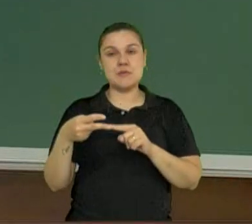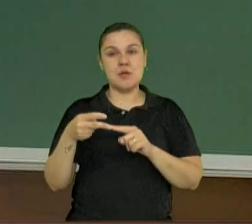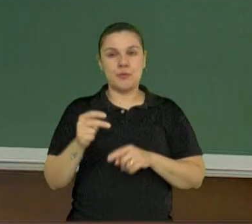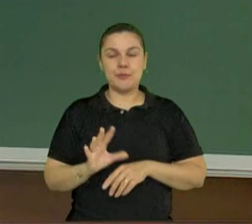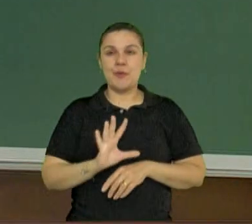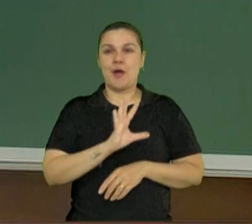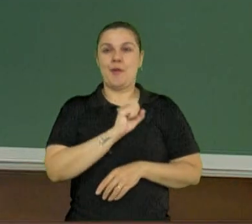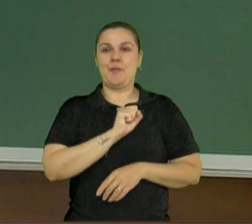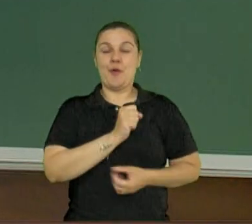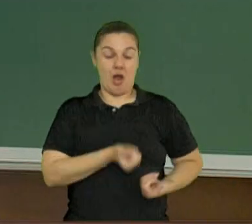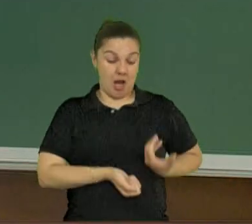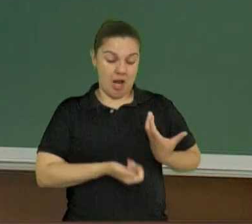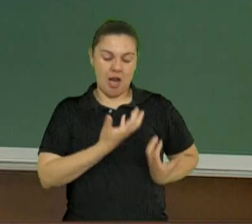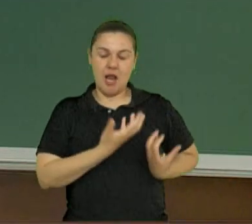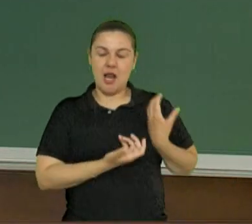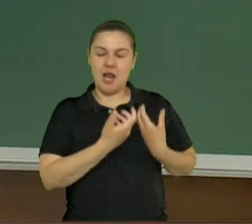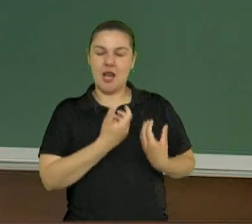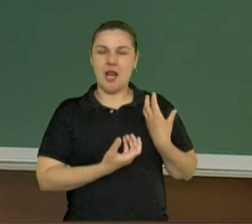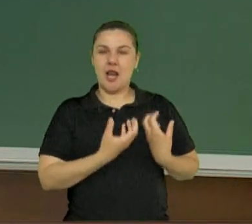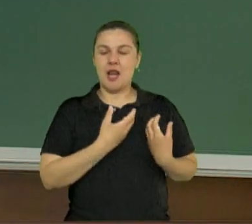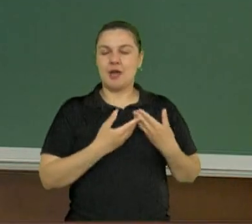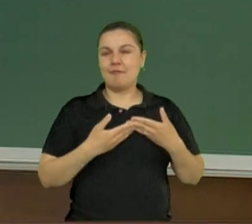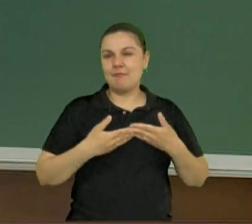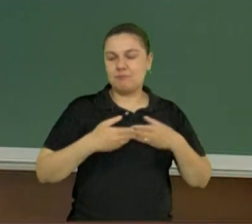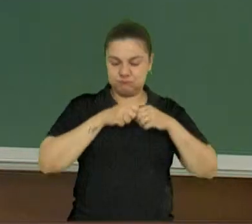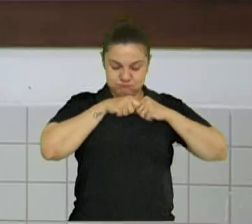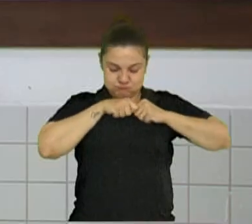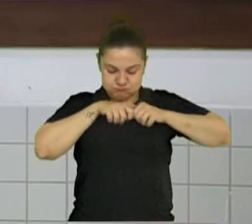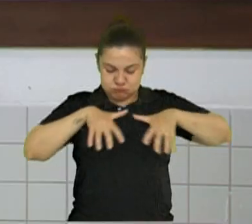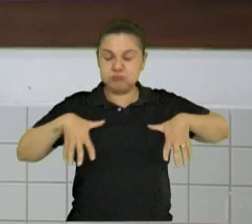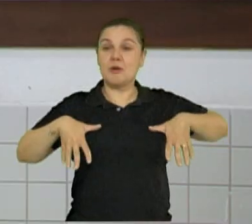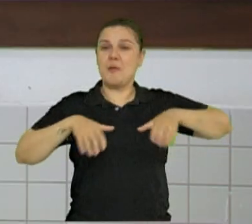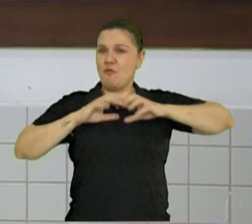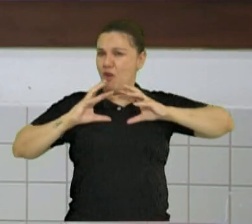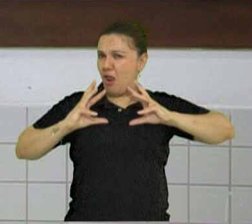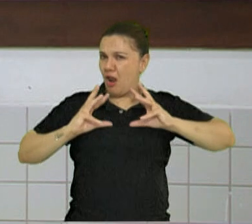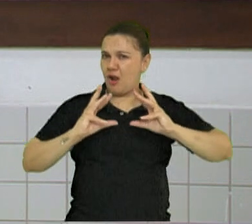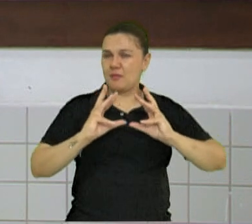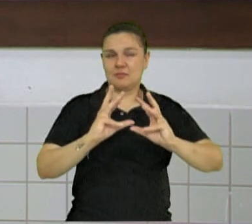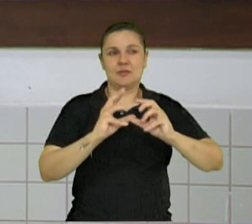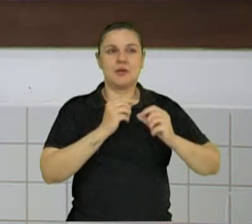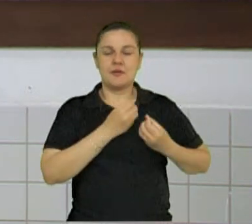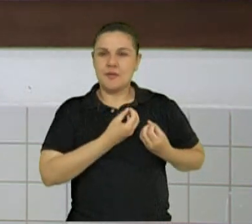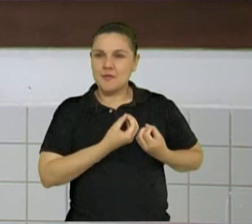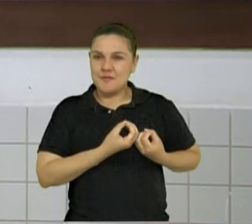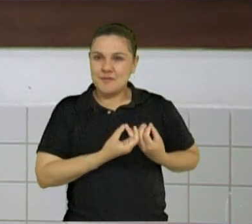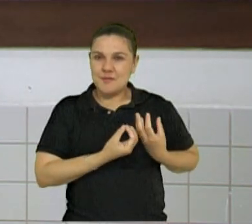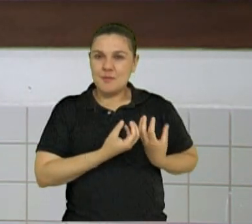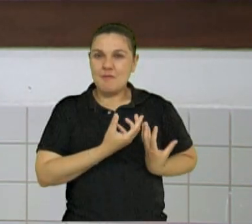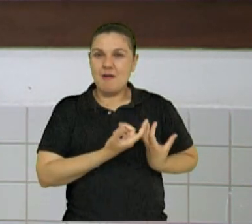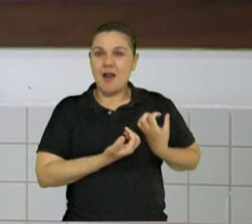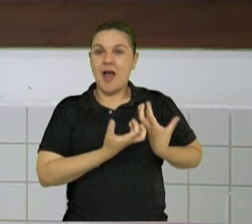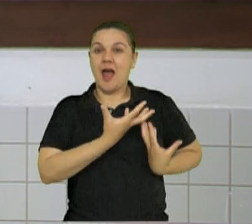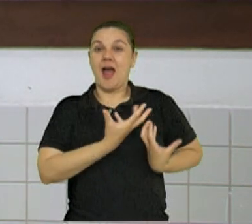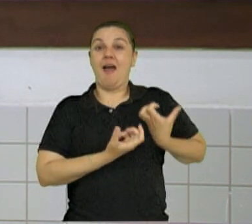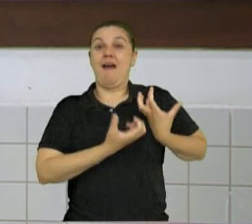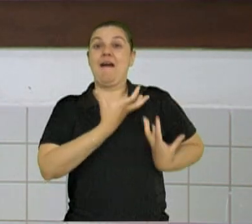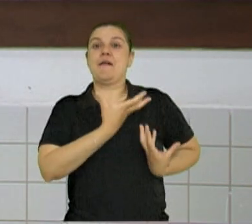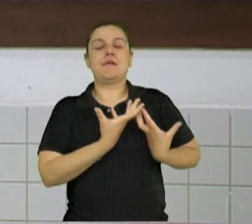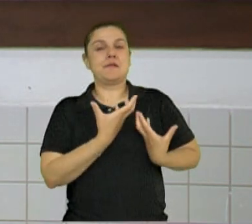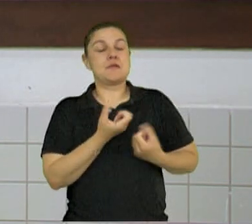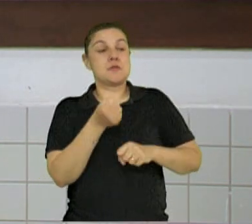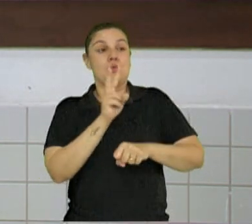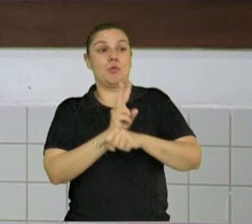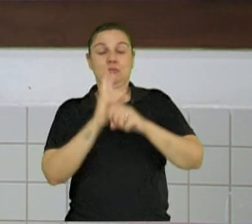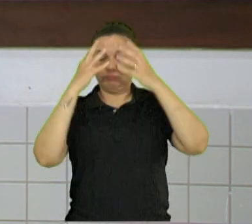como um fogo, mas aquele fogo que vai se alastrar, como uma queimada mesmo. Começa pequenininho e vai se alastrando, e se não tomar